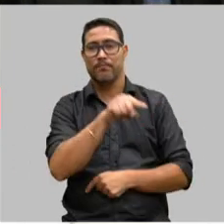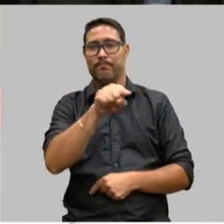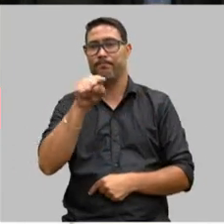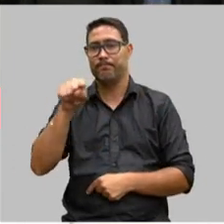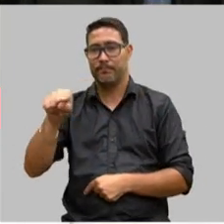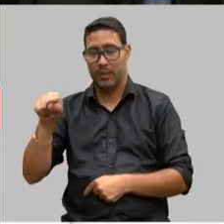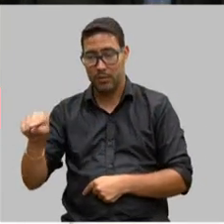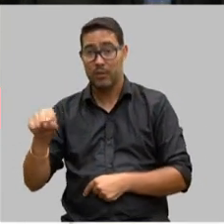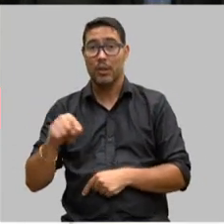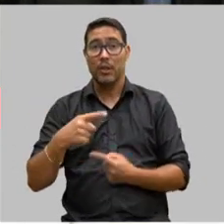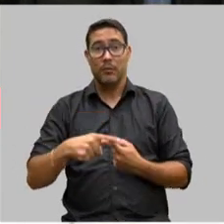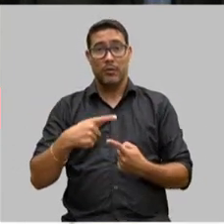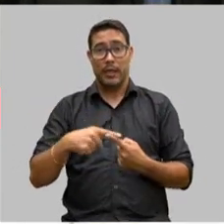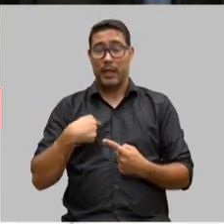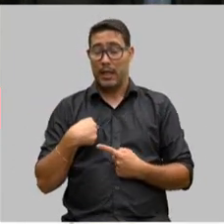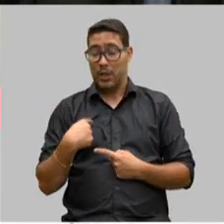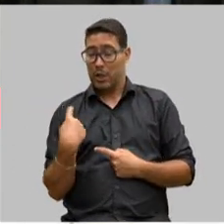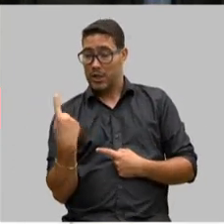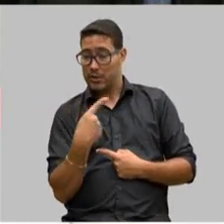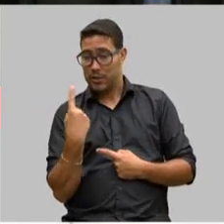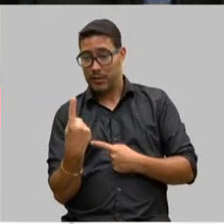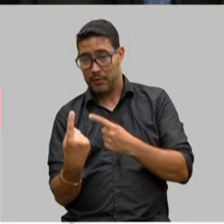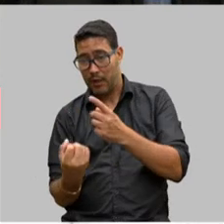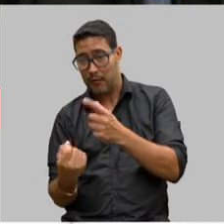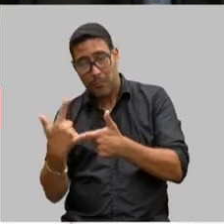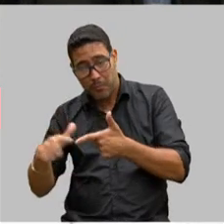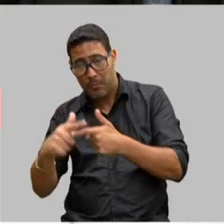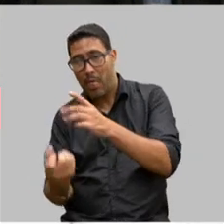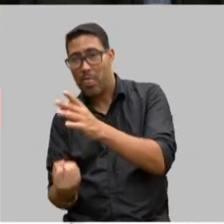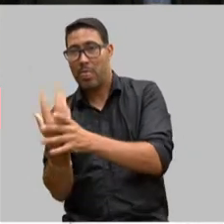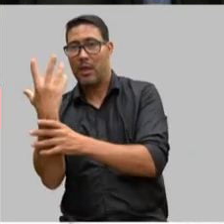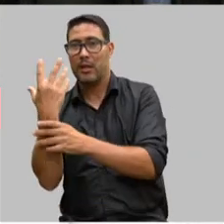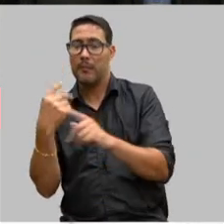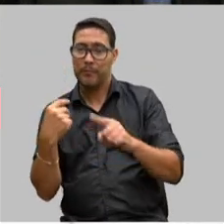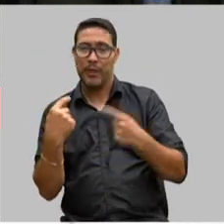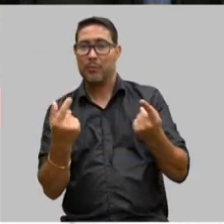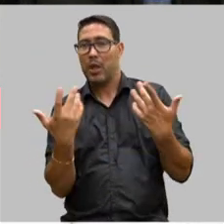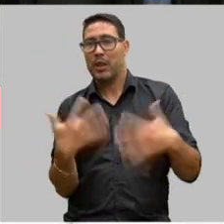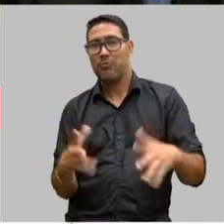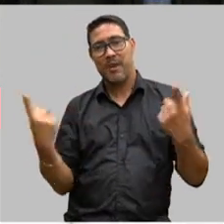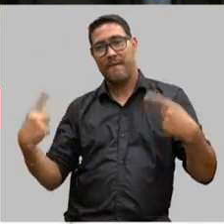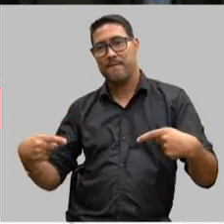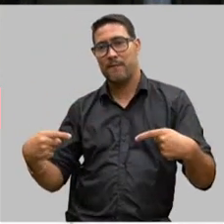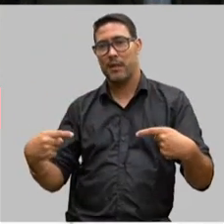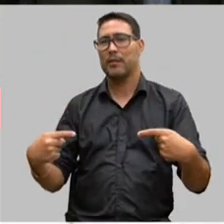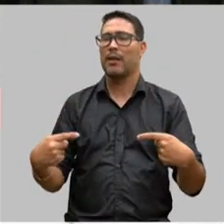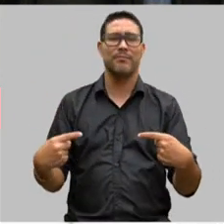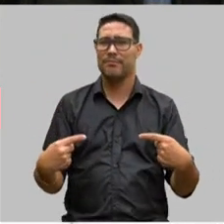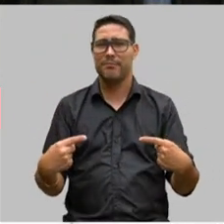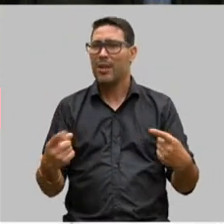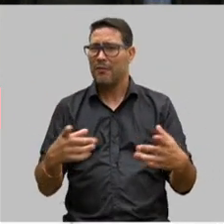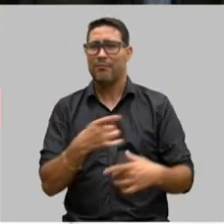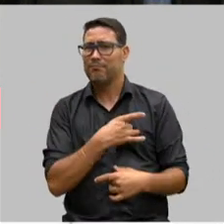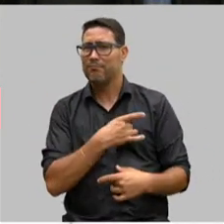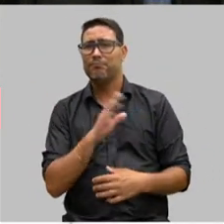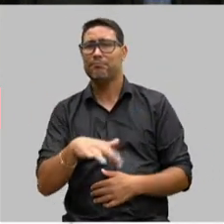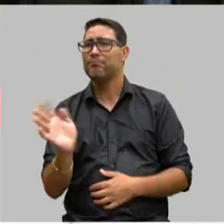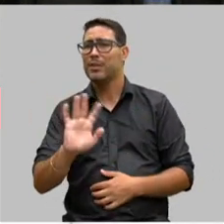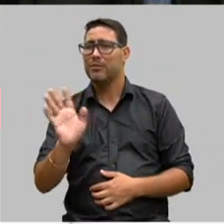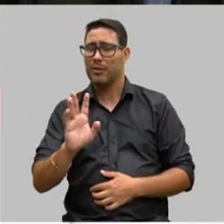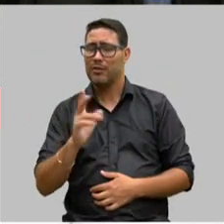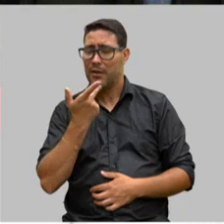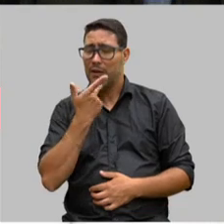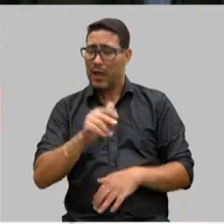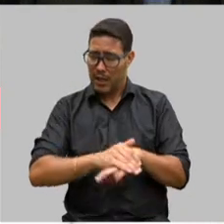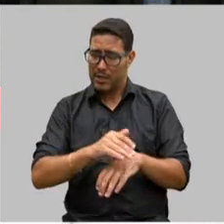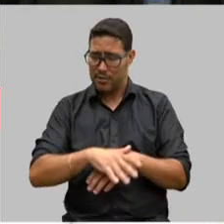gente não quer enfrentar. Vamos enfrentar, não vamos ter medo, não. Vamos dizer que nós somos capazes disso. E eu